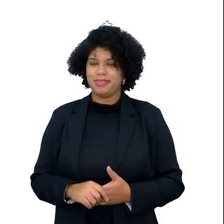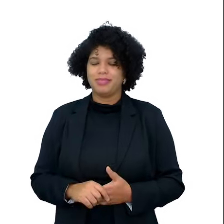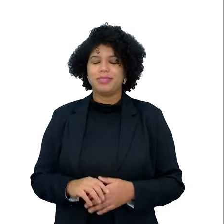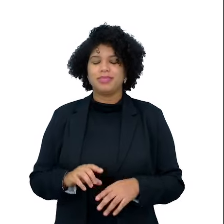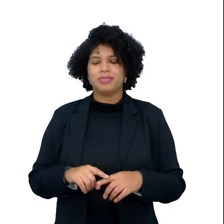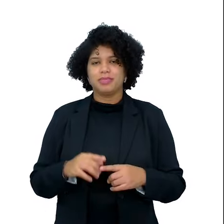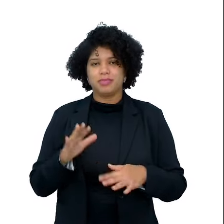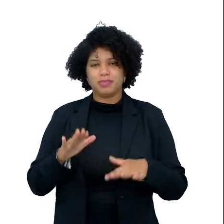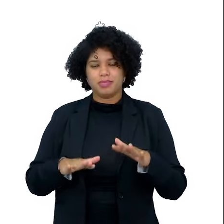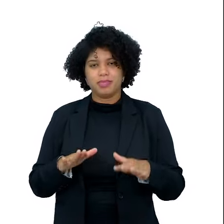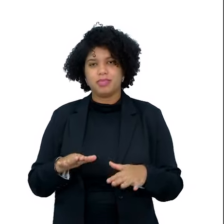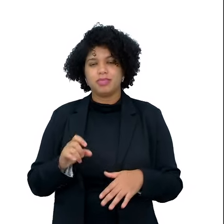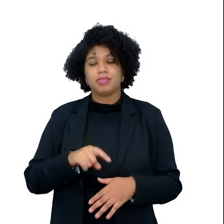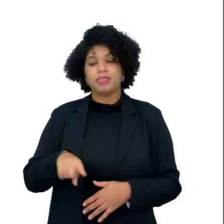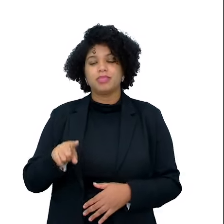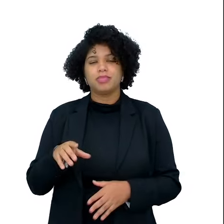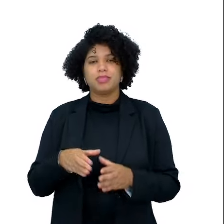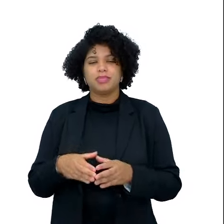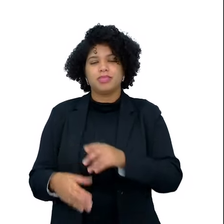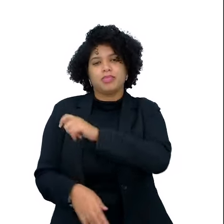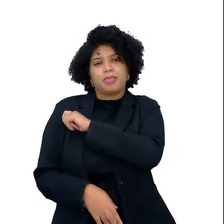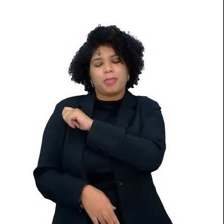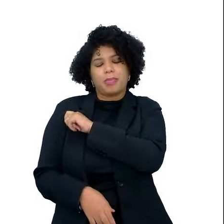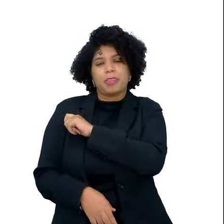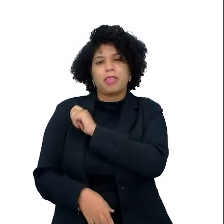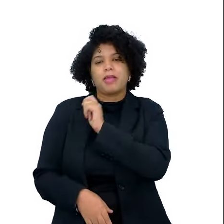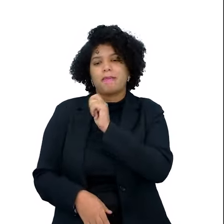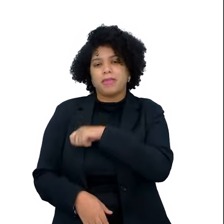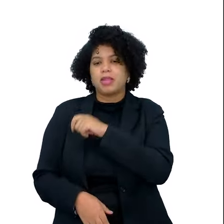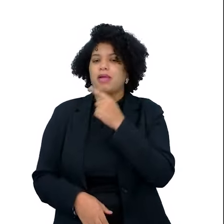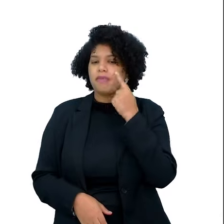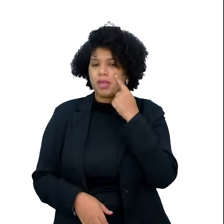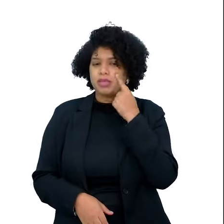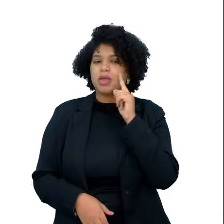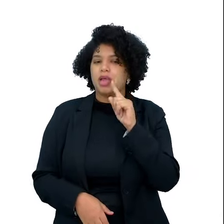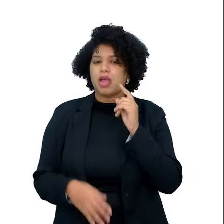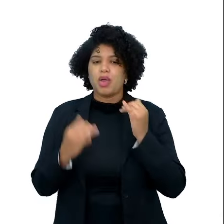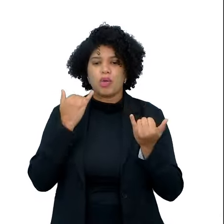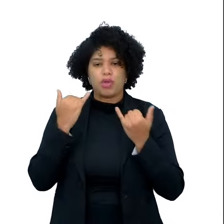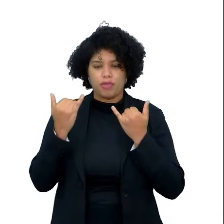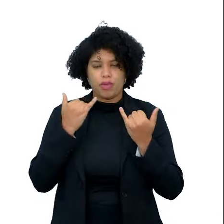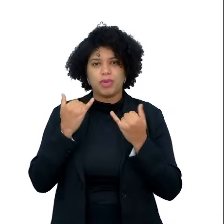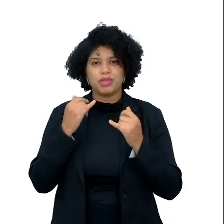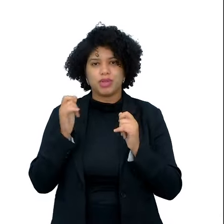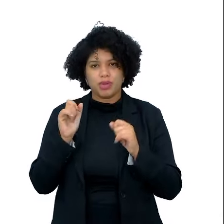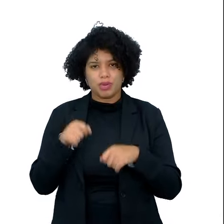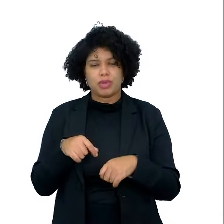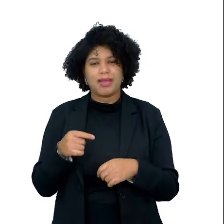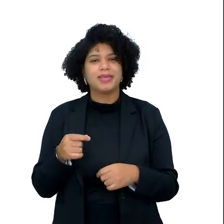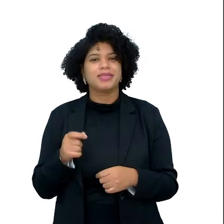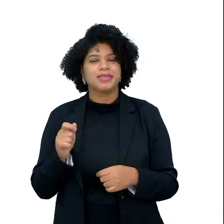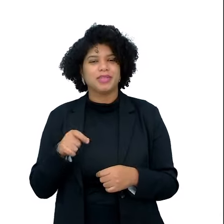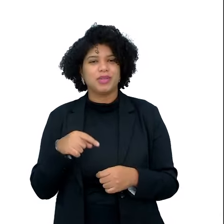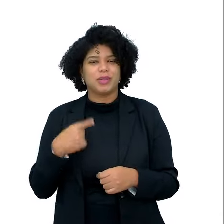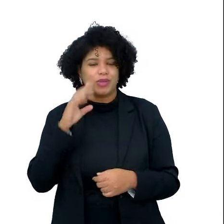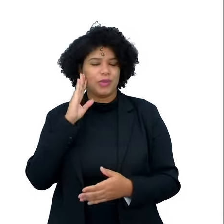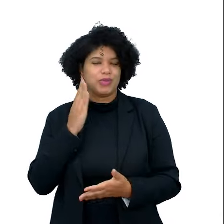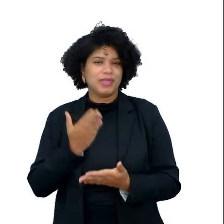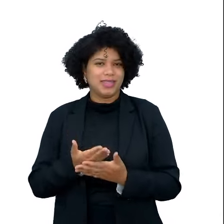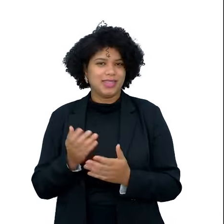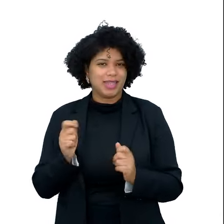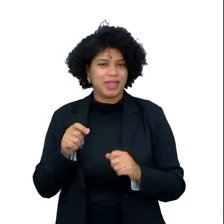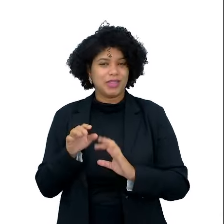ele faz tratação, são locais confiáveis, é um local confiável de retirar informações. E